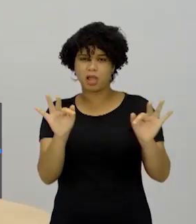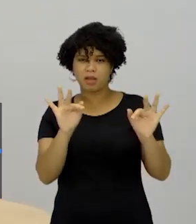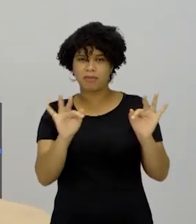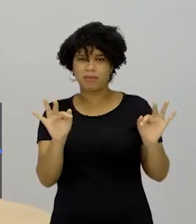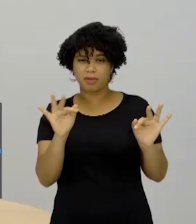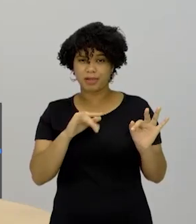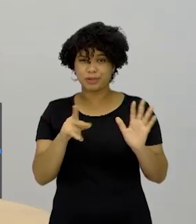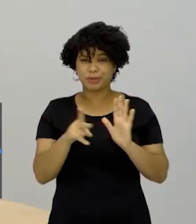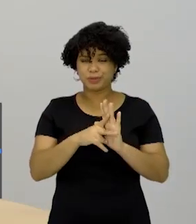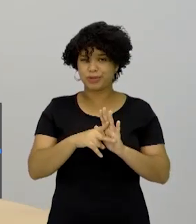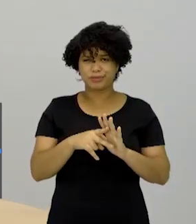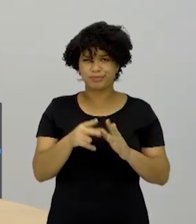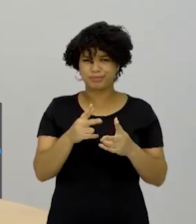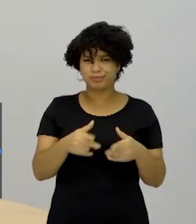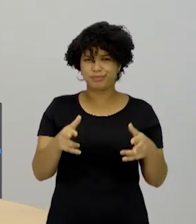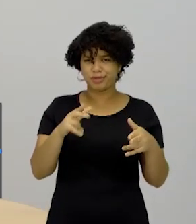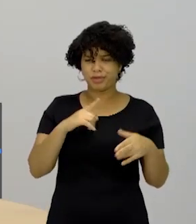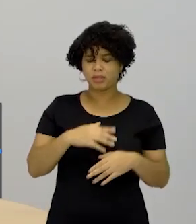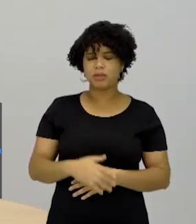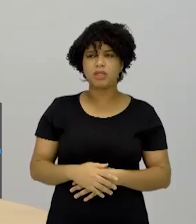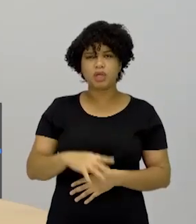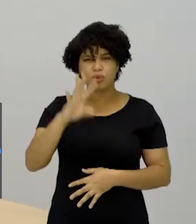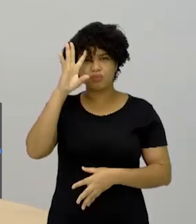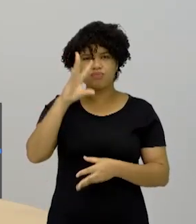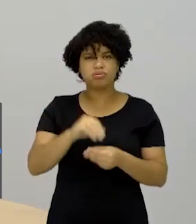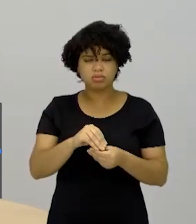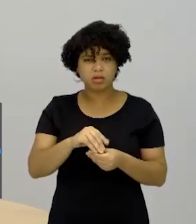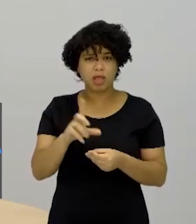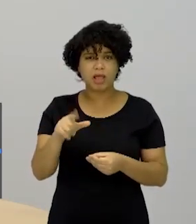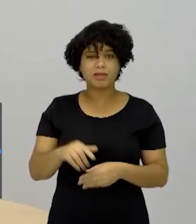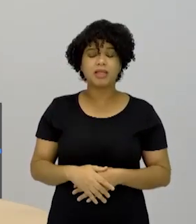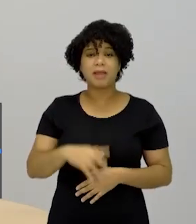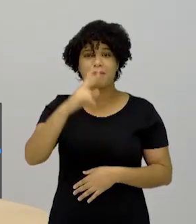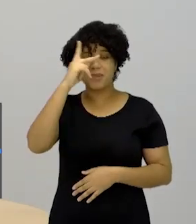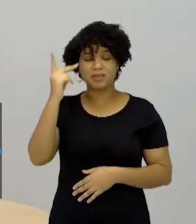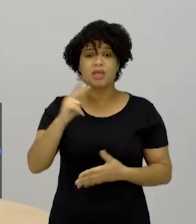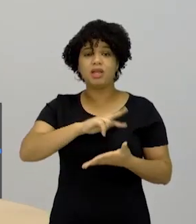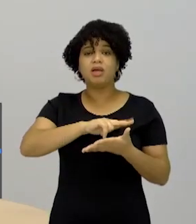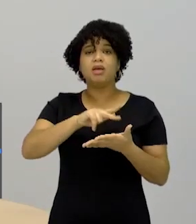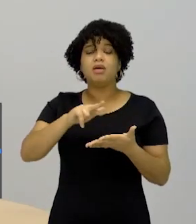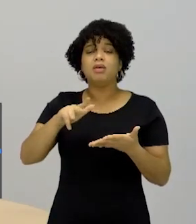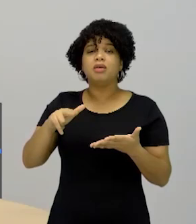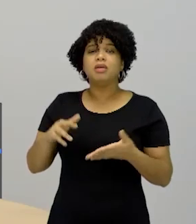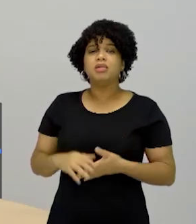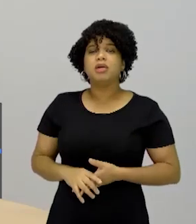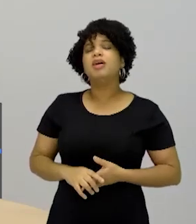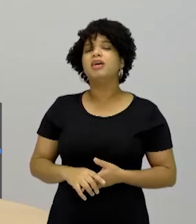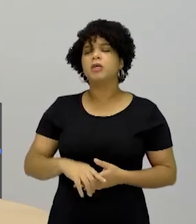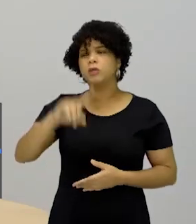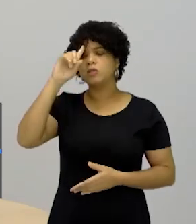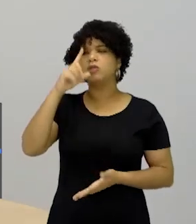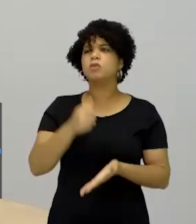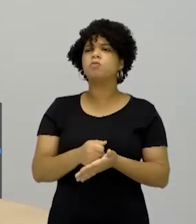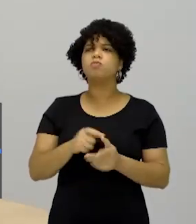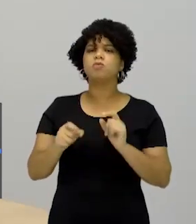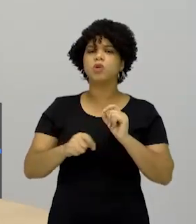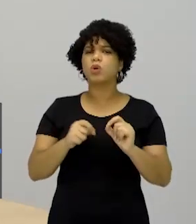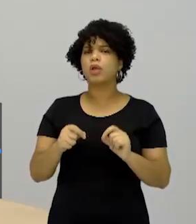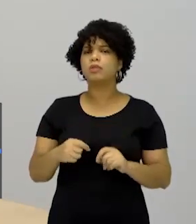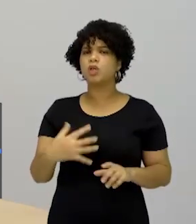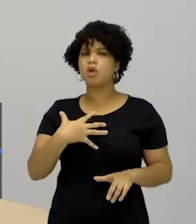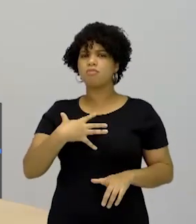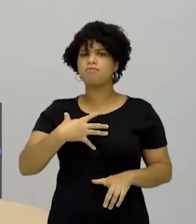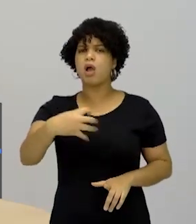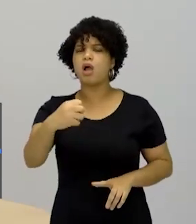isso e a percepção sobre tais coisas tem encorajado um número cada vez maior de pessoas a cometerem o chamado